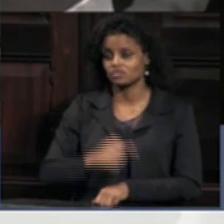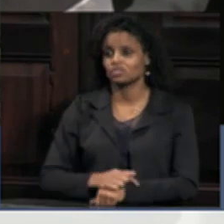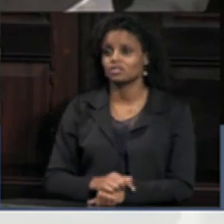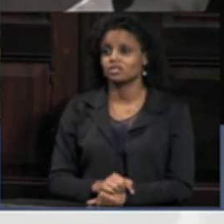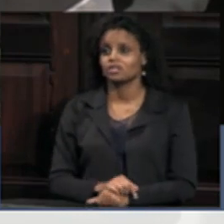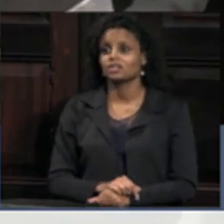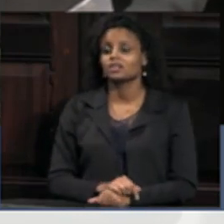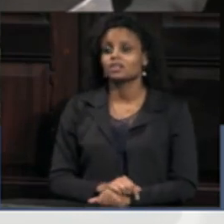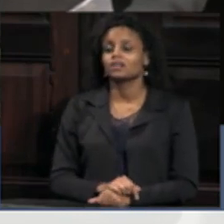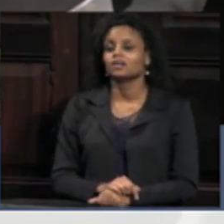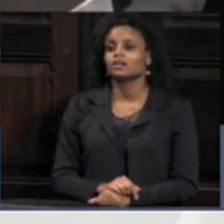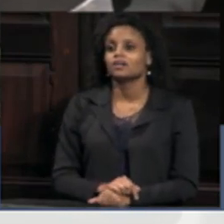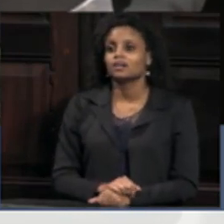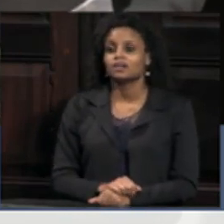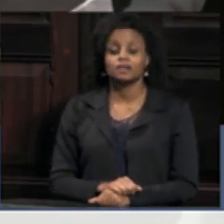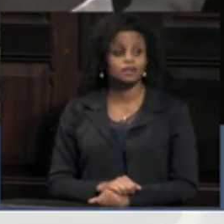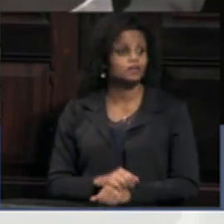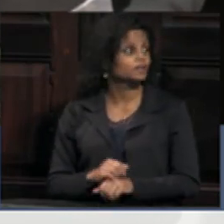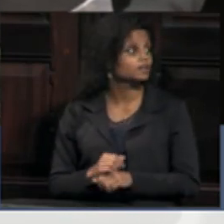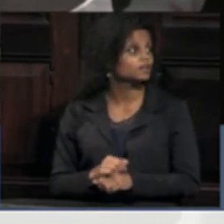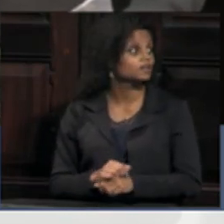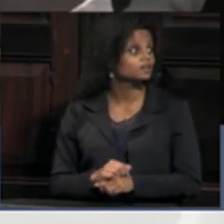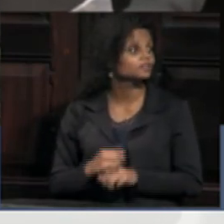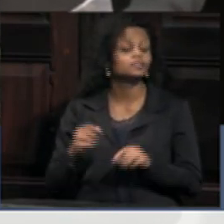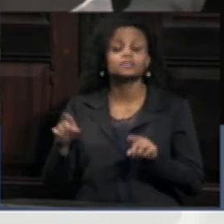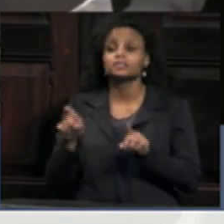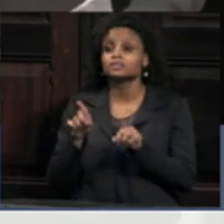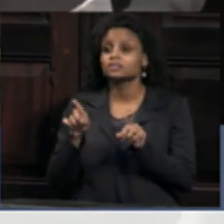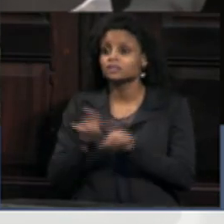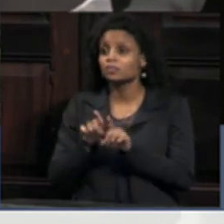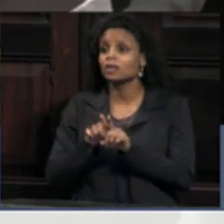financeira declarado pelo decreto número